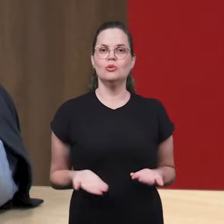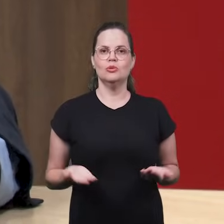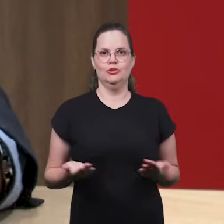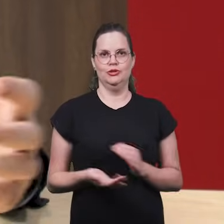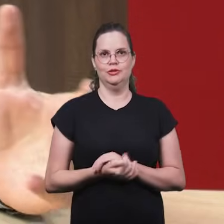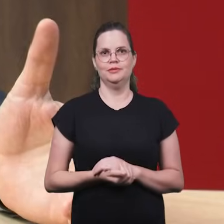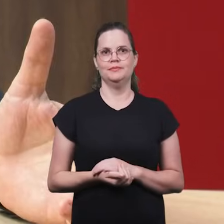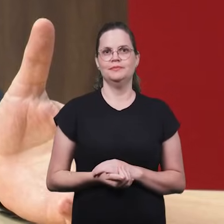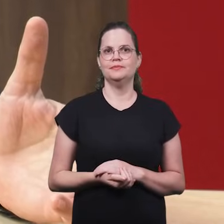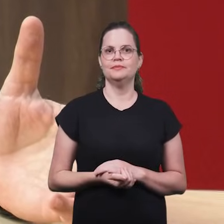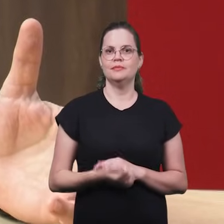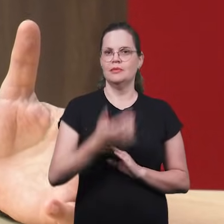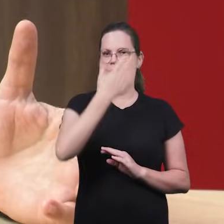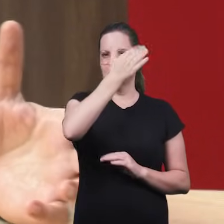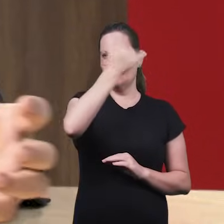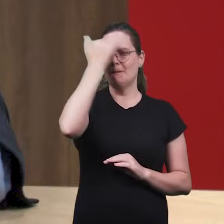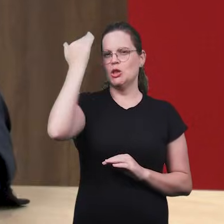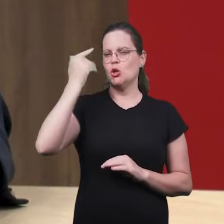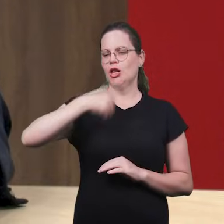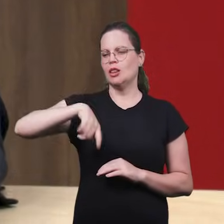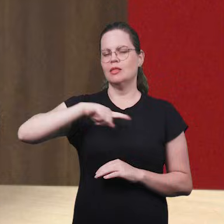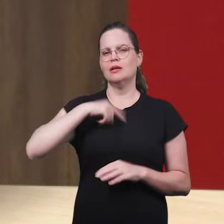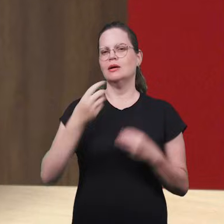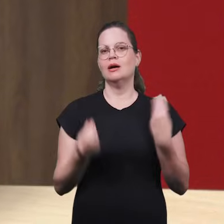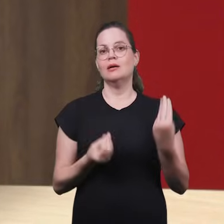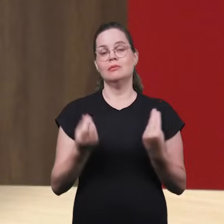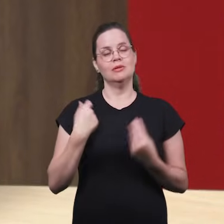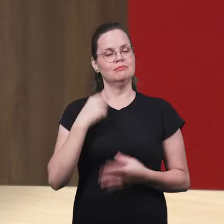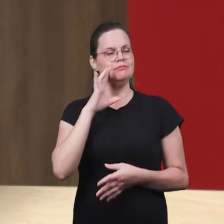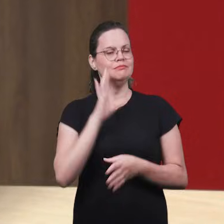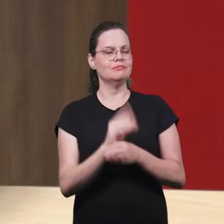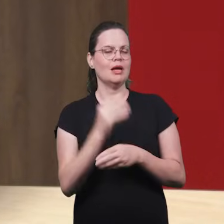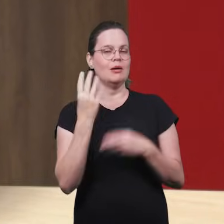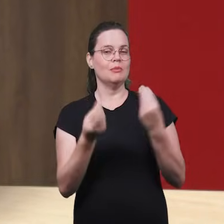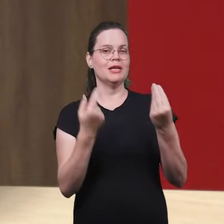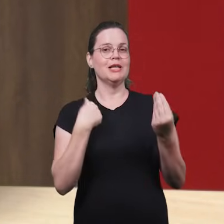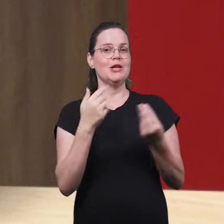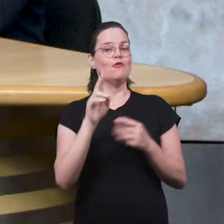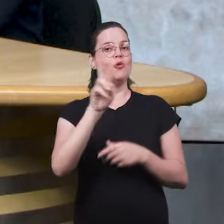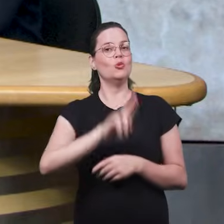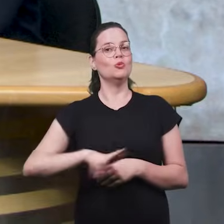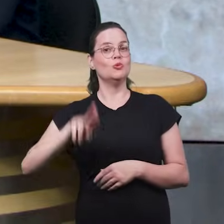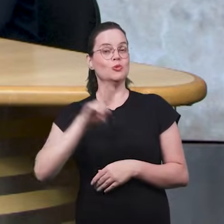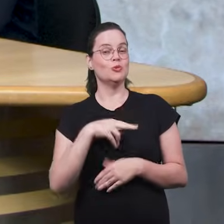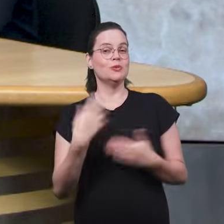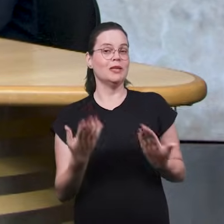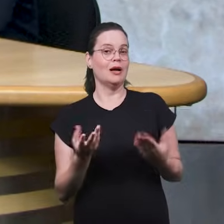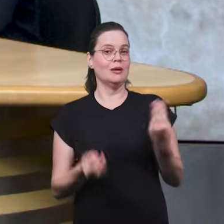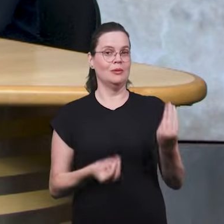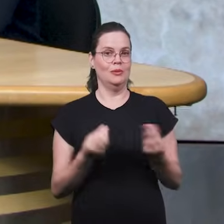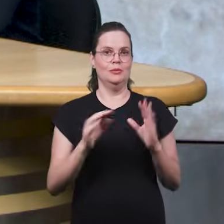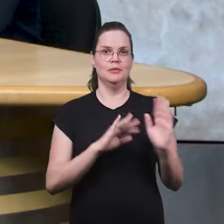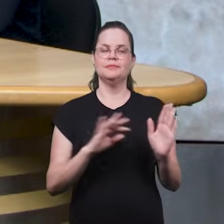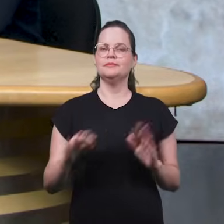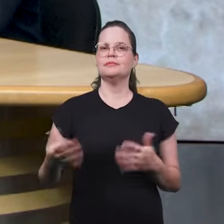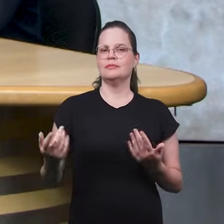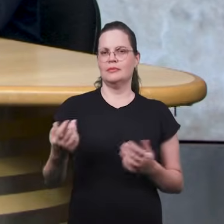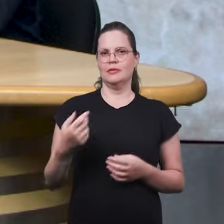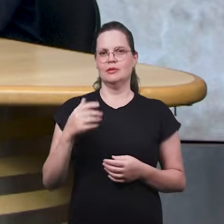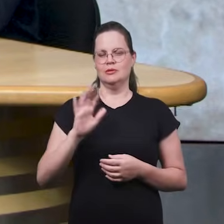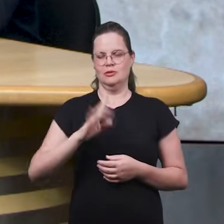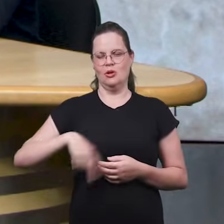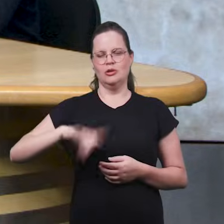A sabedoria está em como lidar com isso. Então, pesquisar, igual